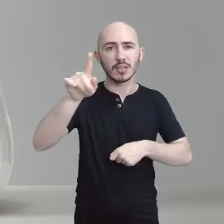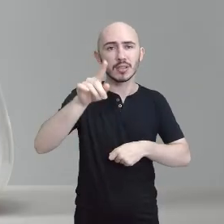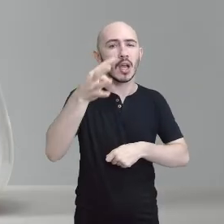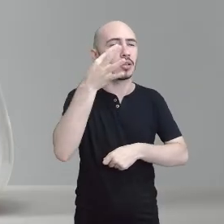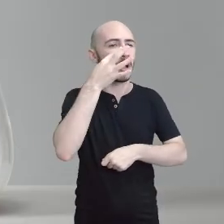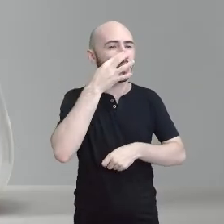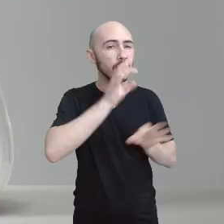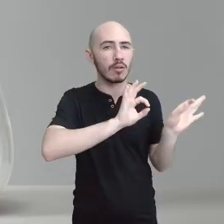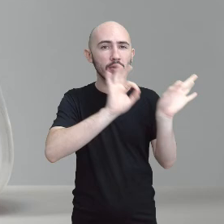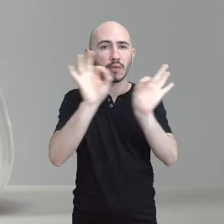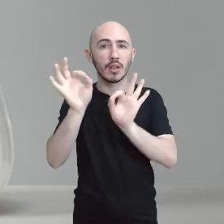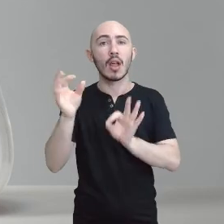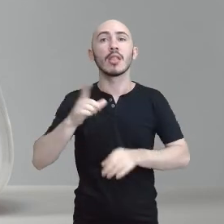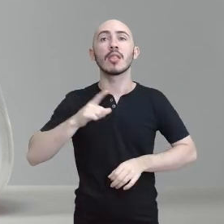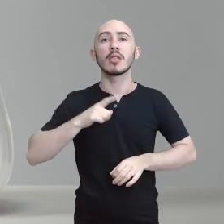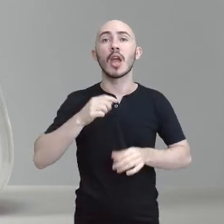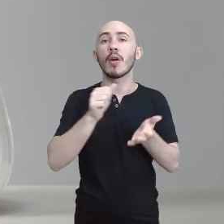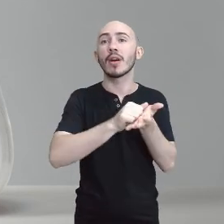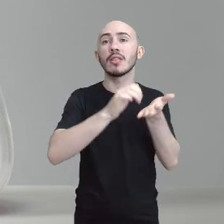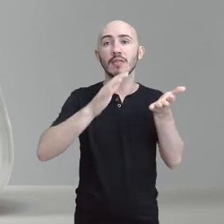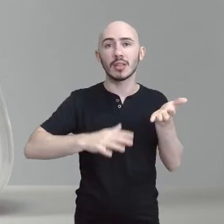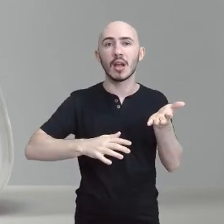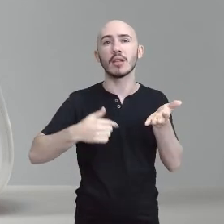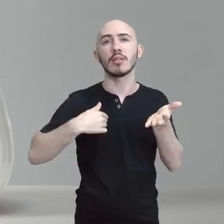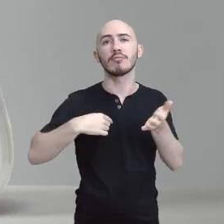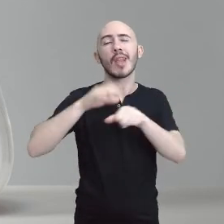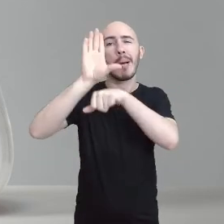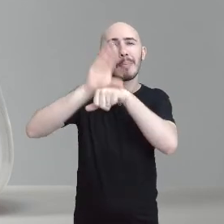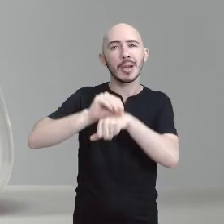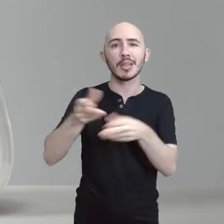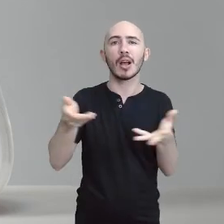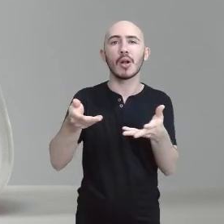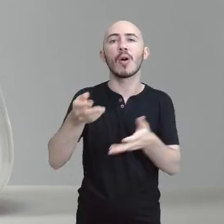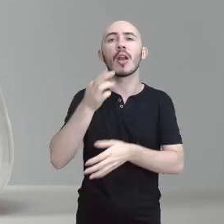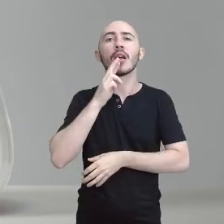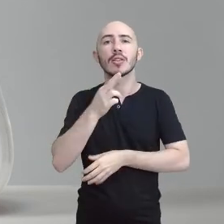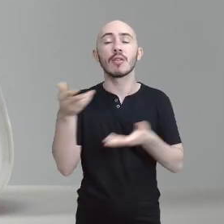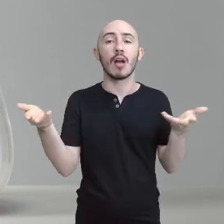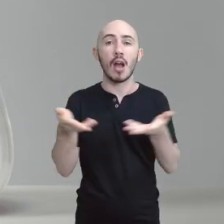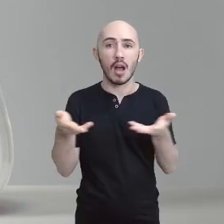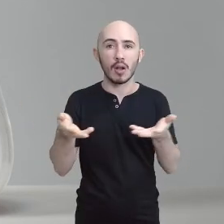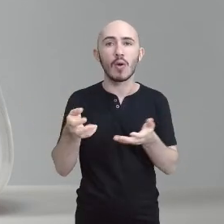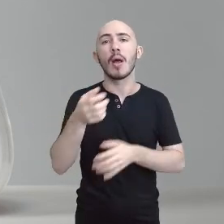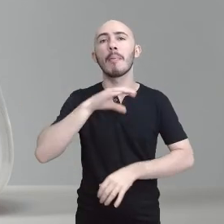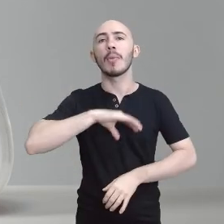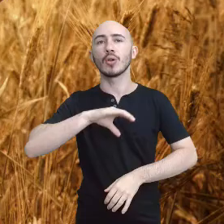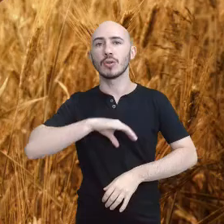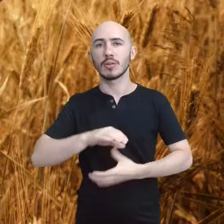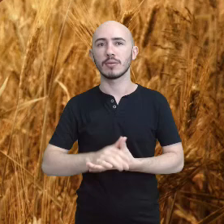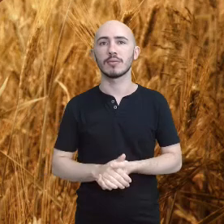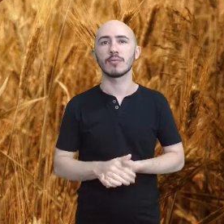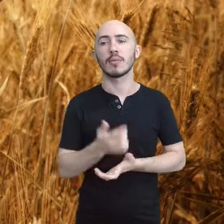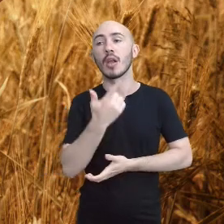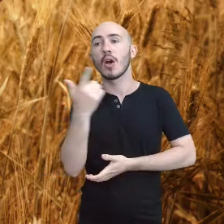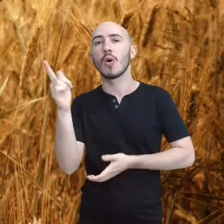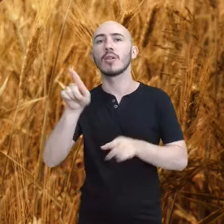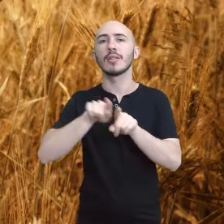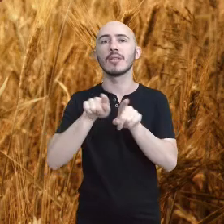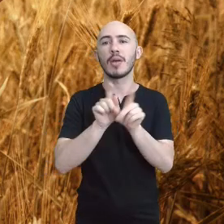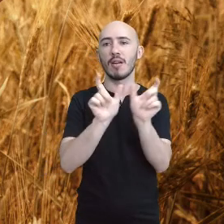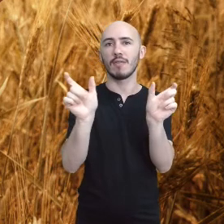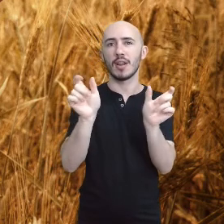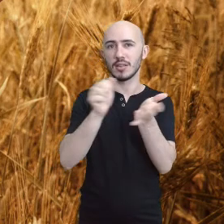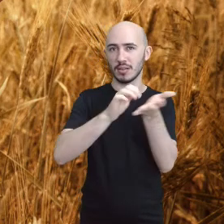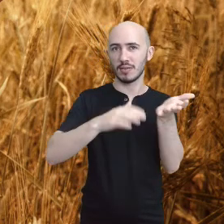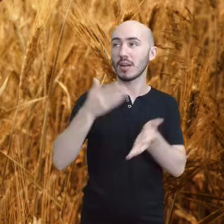tarefa para você, ó. Faça o print, resolva aqui essa frase para o português, tá? Outra, essa aqui também, ó.